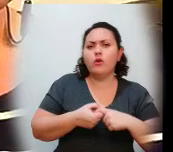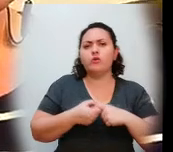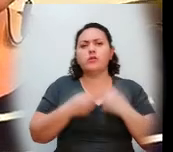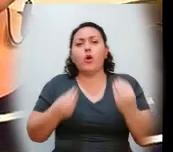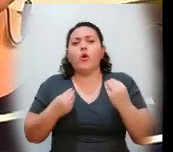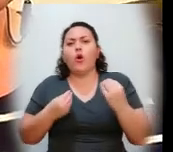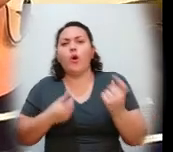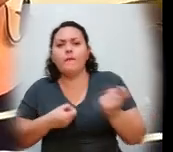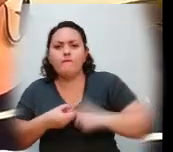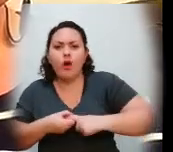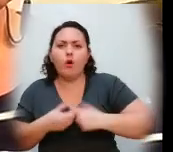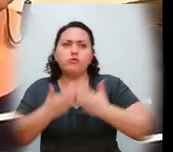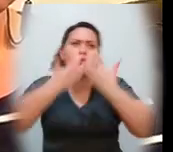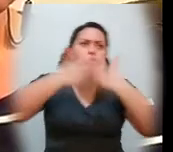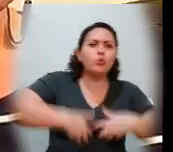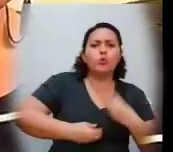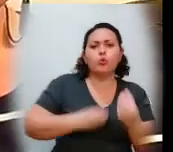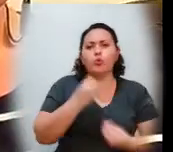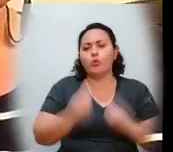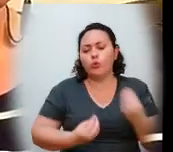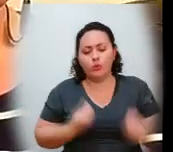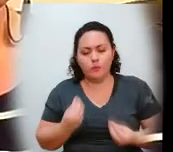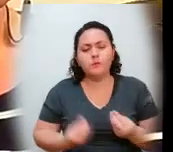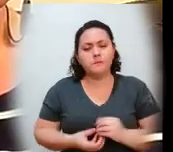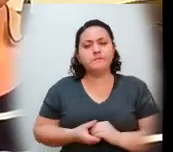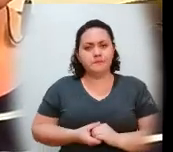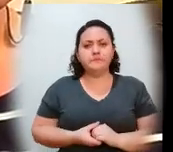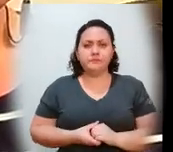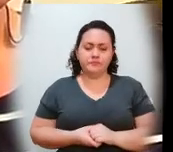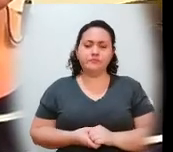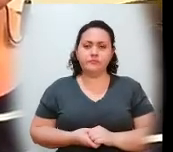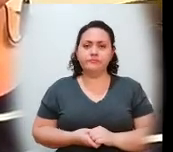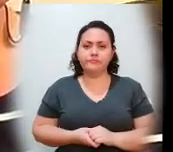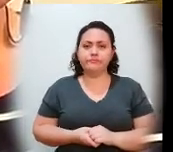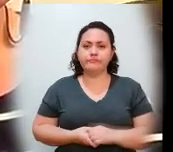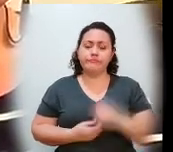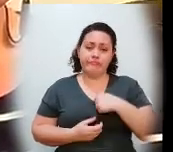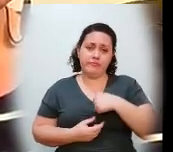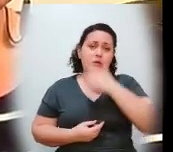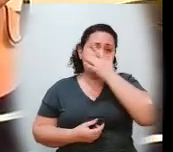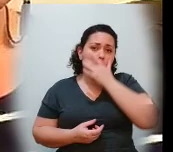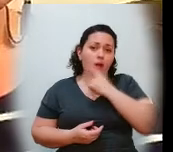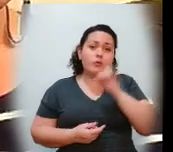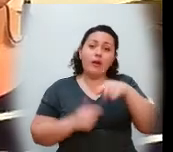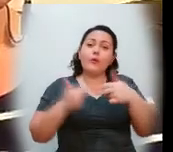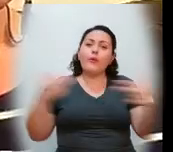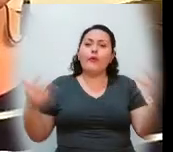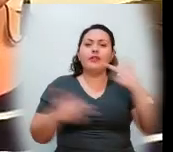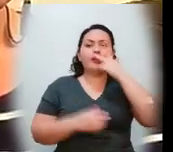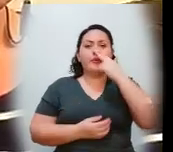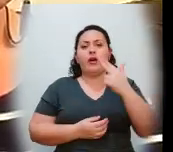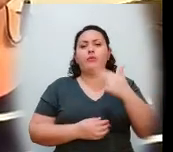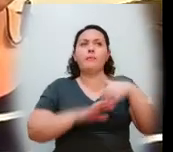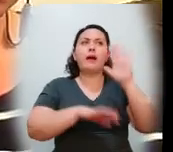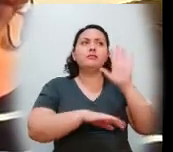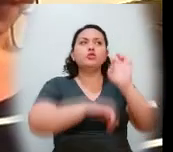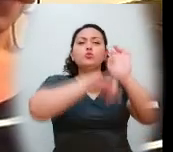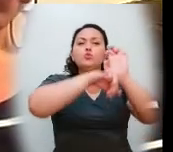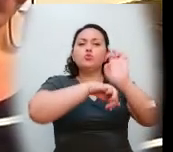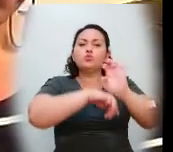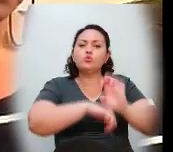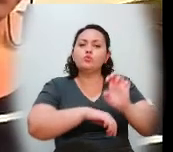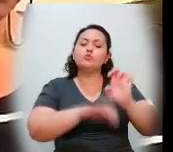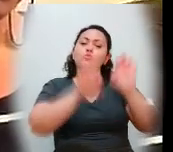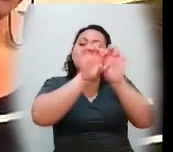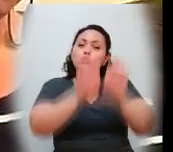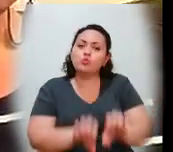esse retorno, né? Então, acho que são coisas que já estão um pouco mais estruturadas também, por